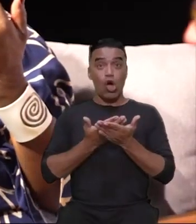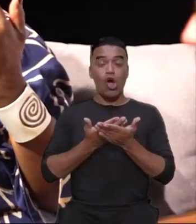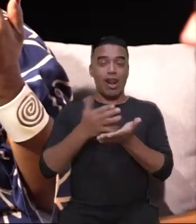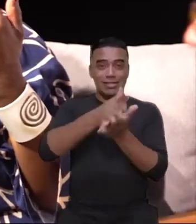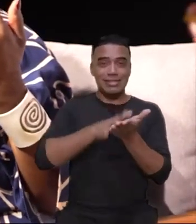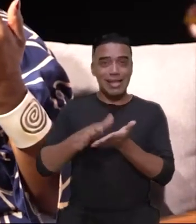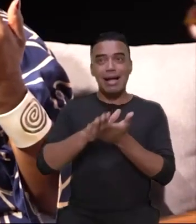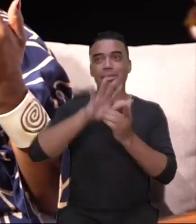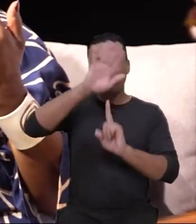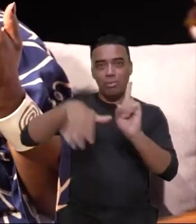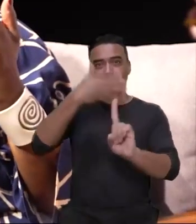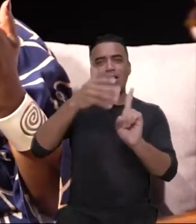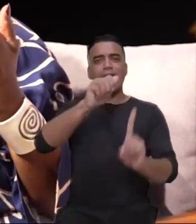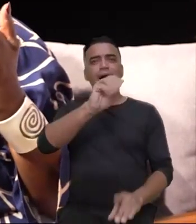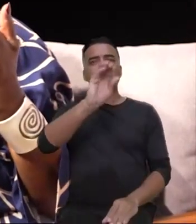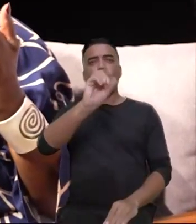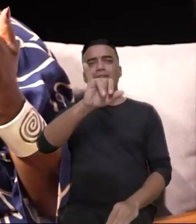homenageou, a abolição, em